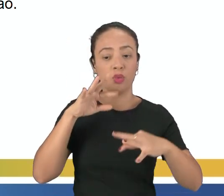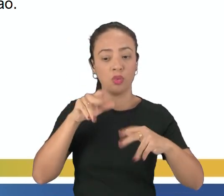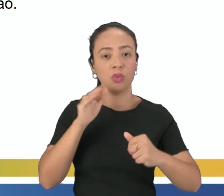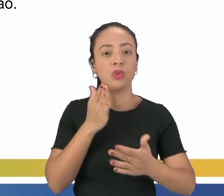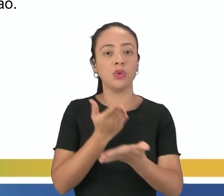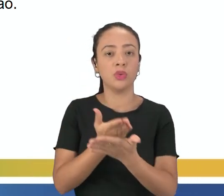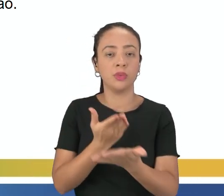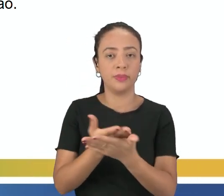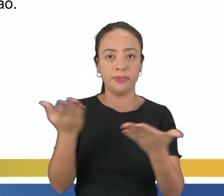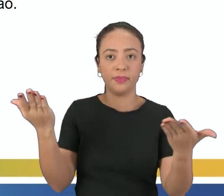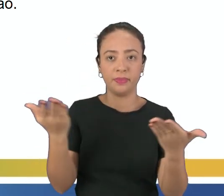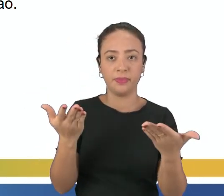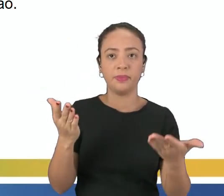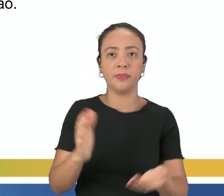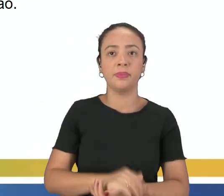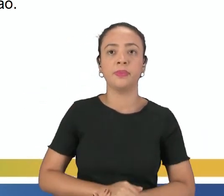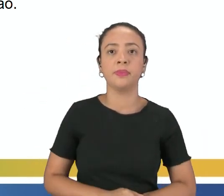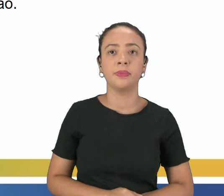hoje.